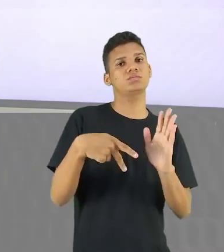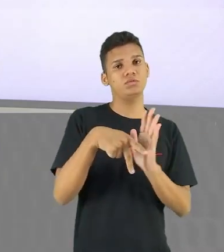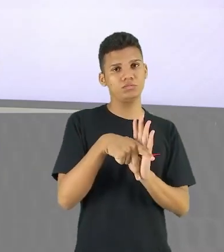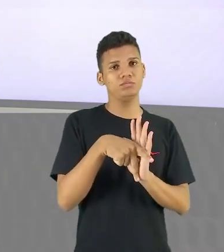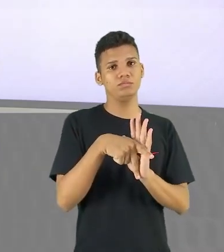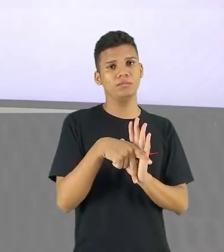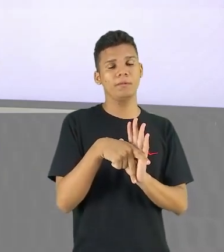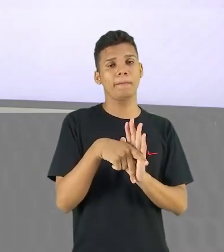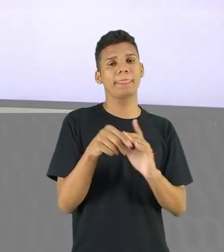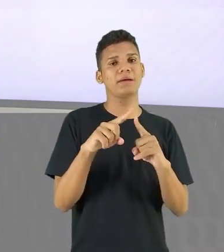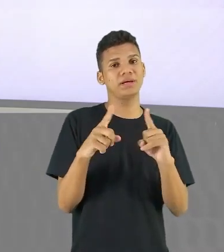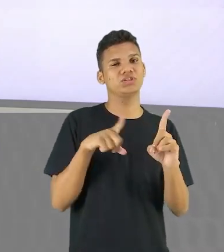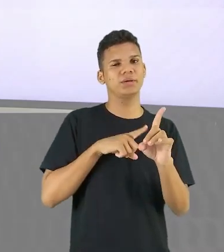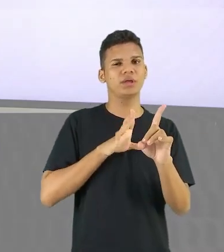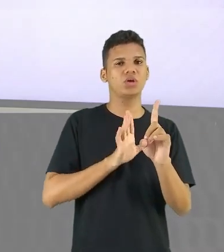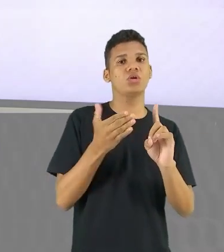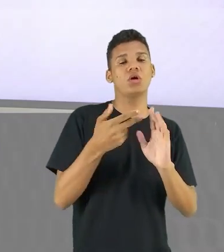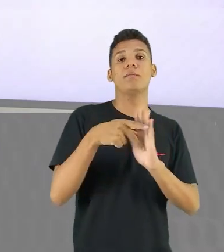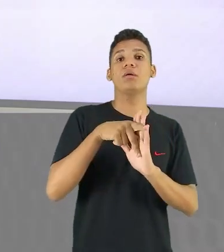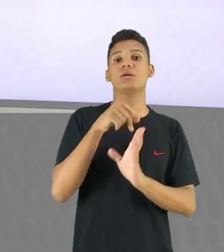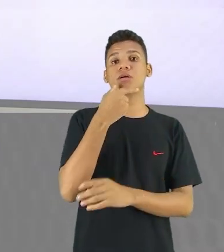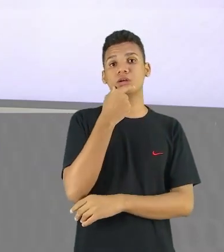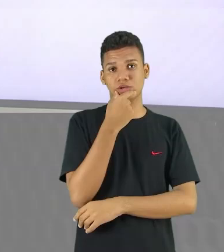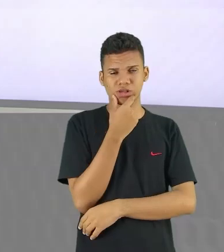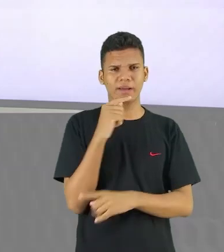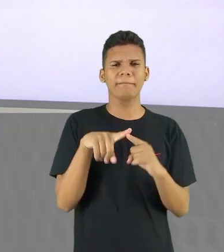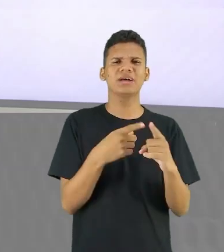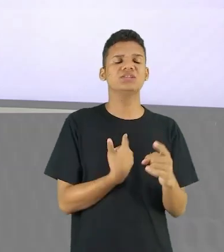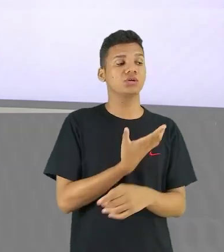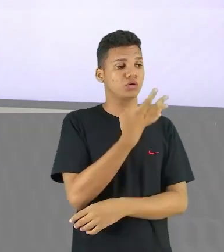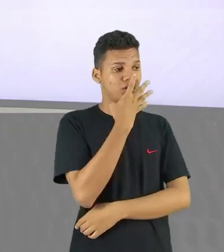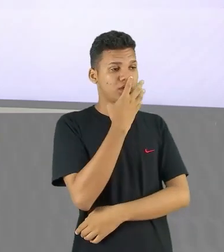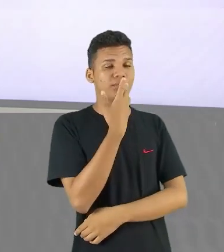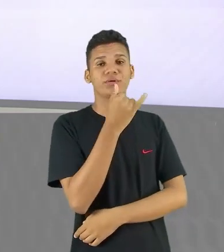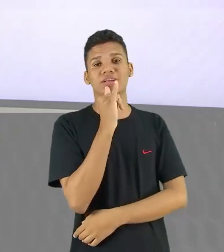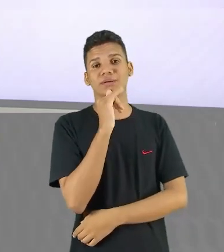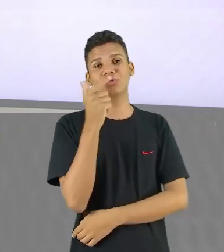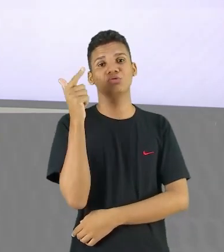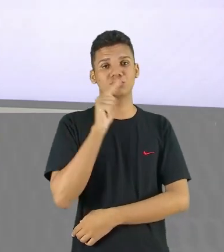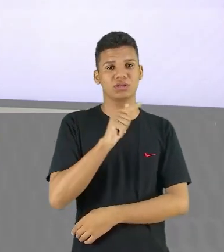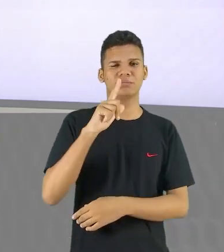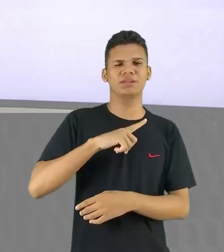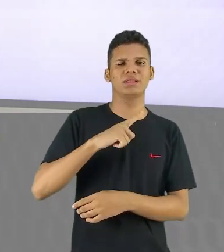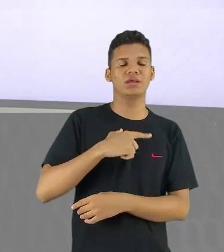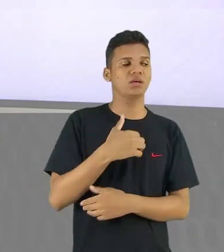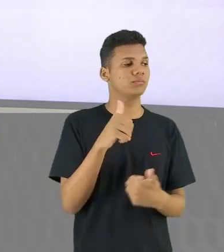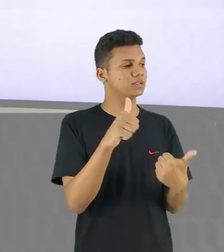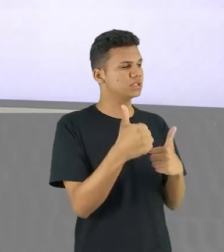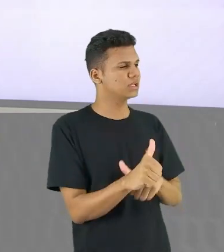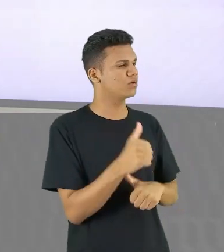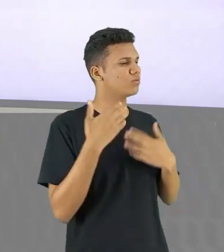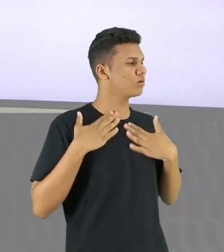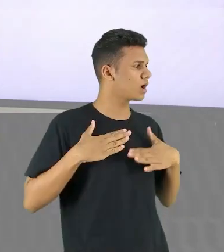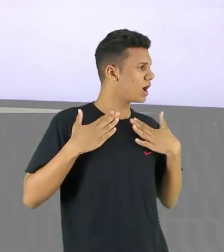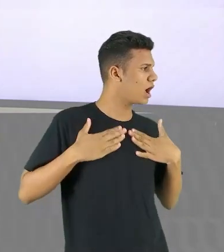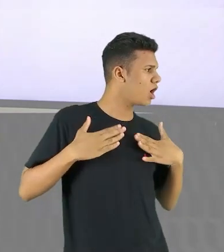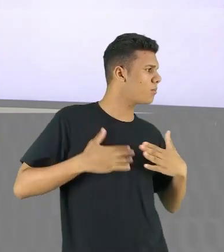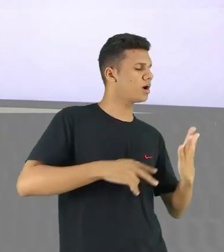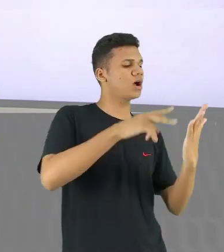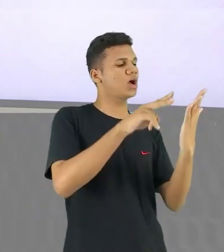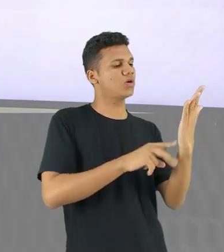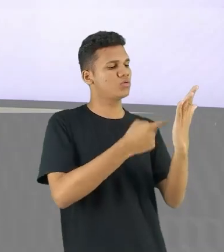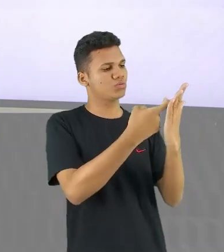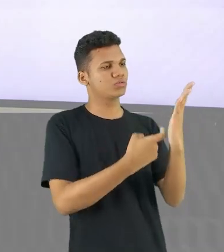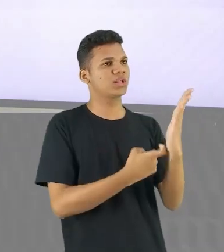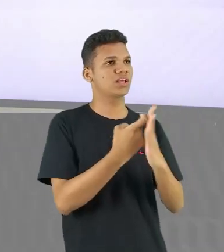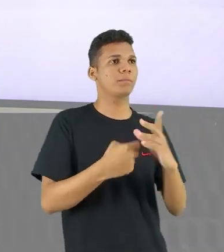mais específico na nossa de inglês, e aí vocês vão conseguir, por exemplo, analisar com mais calma os textos que eu trago para vocês, que às vezes eu